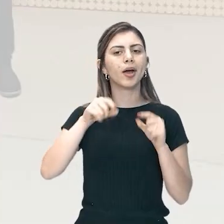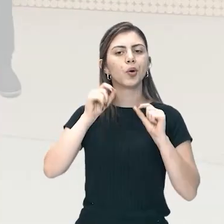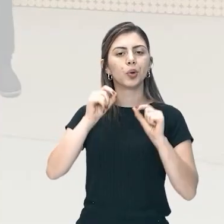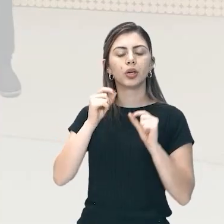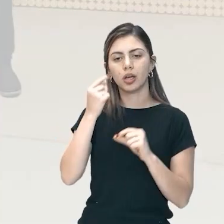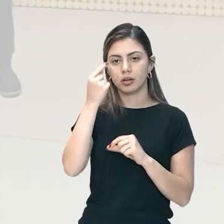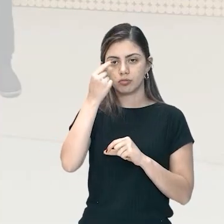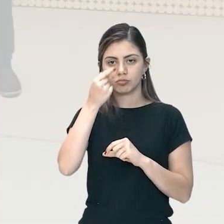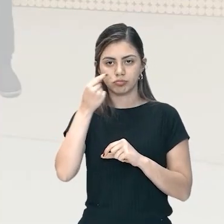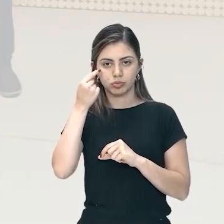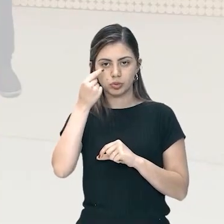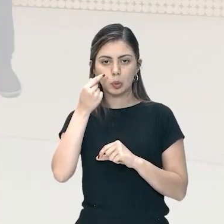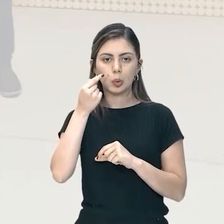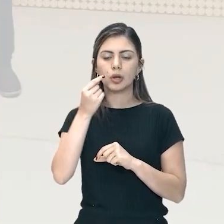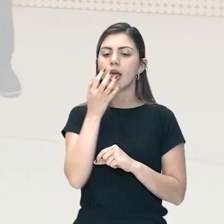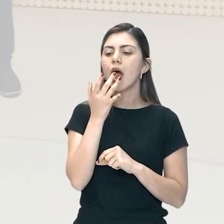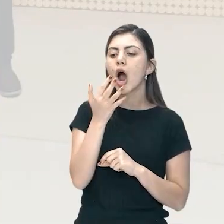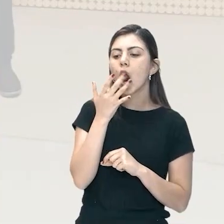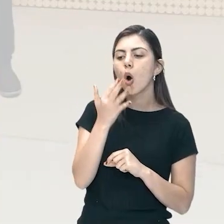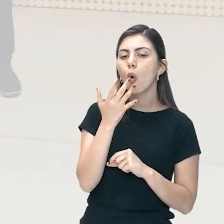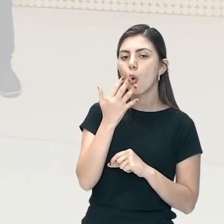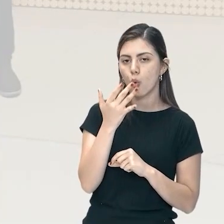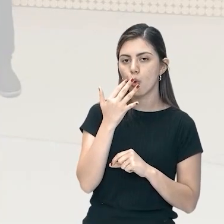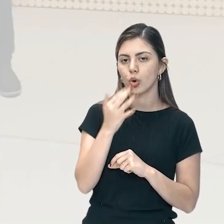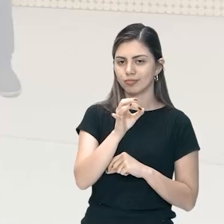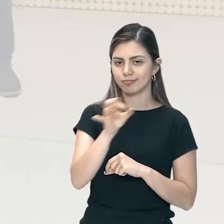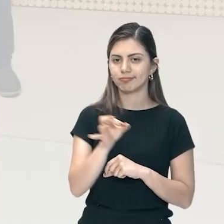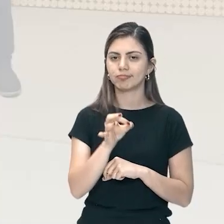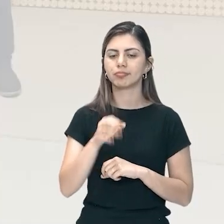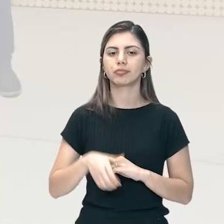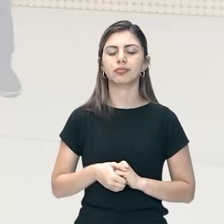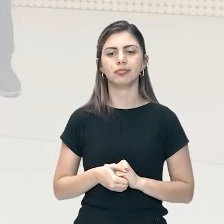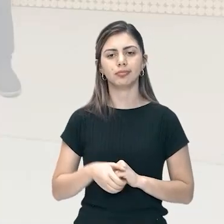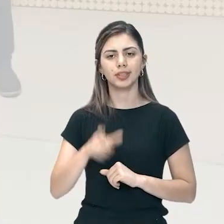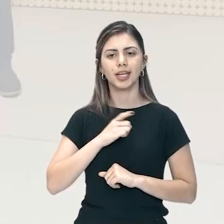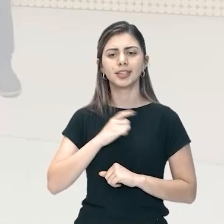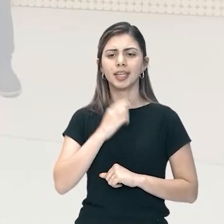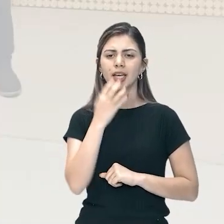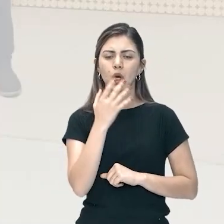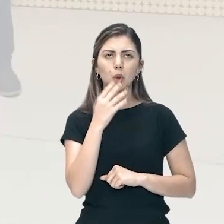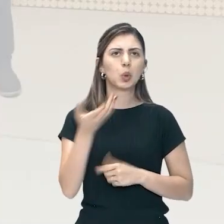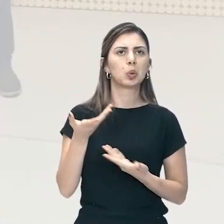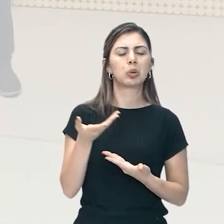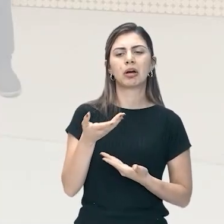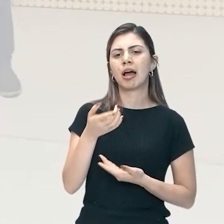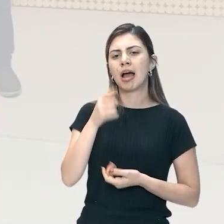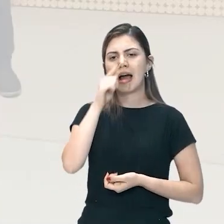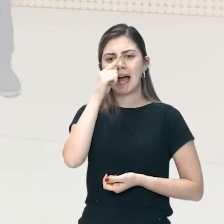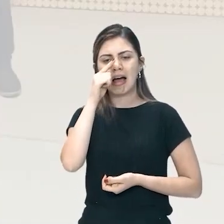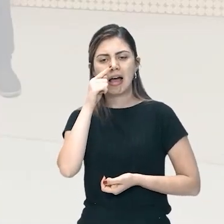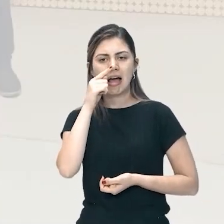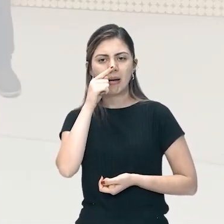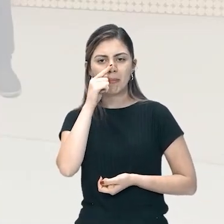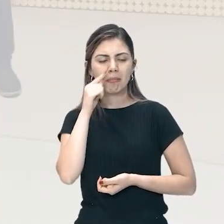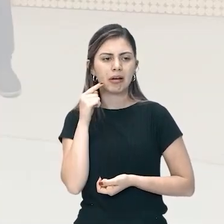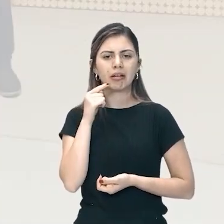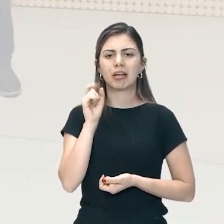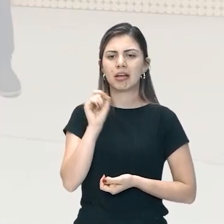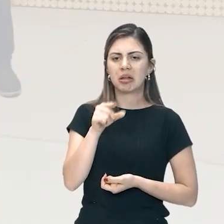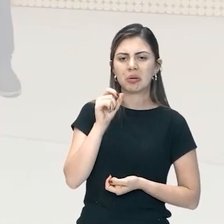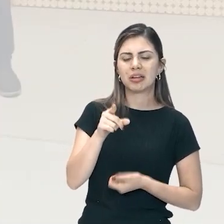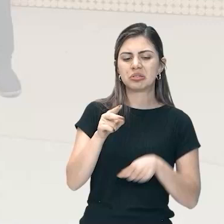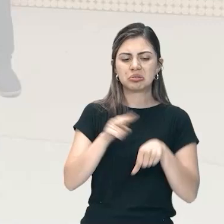olho que vai dar a cor dele, tá bom? É aquela parte que vai dar aquela cor, o olho azul, o olho mais marrom, o olho